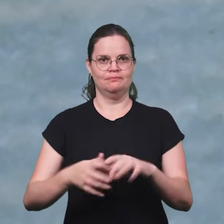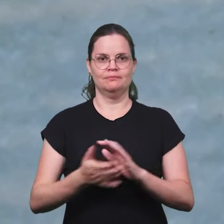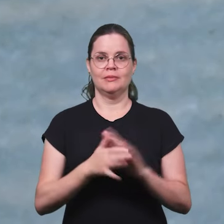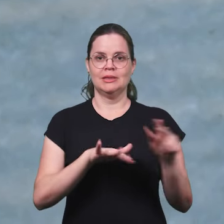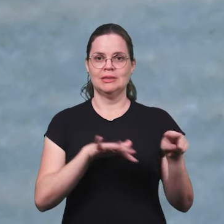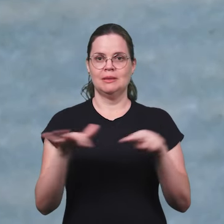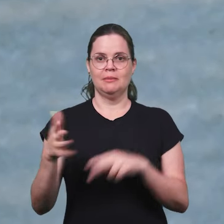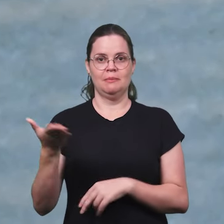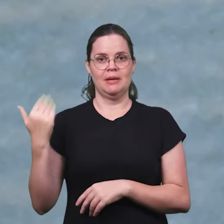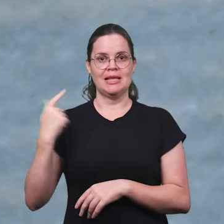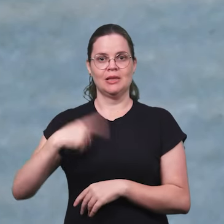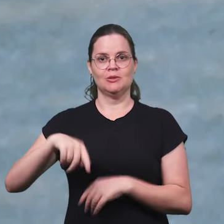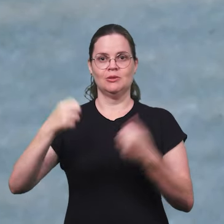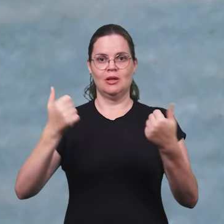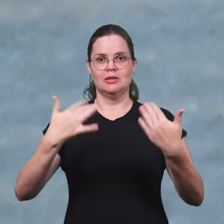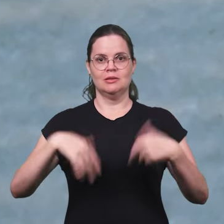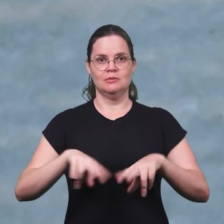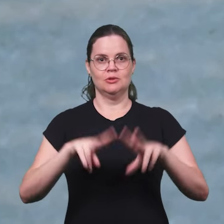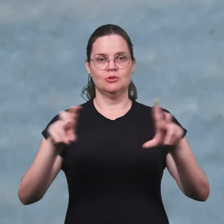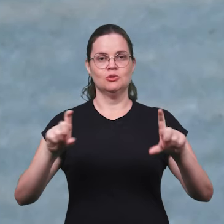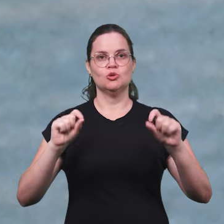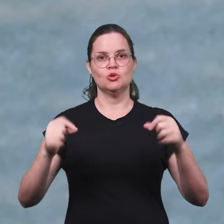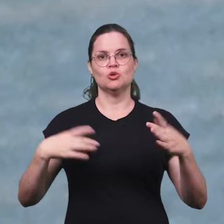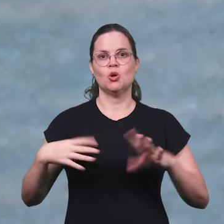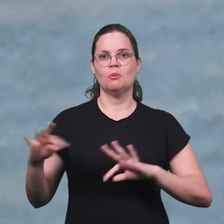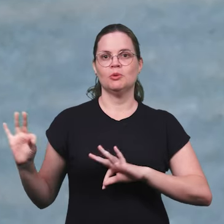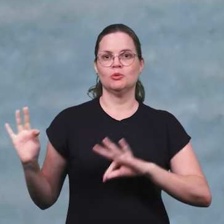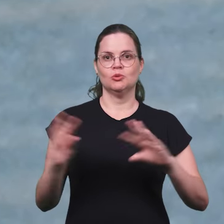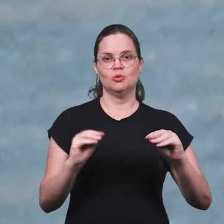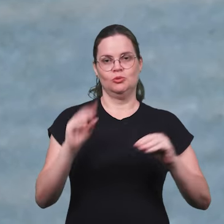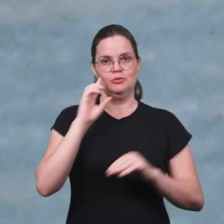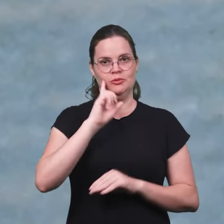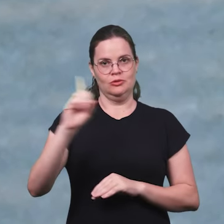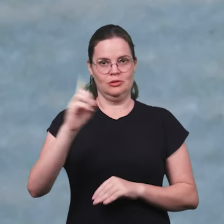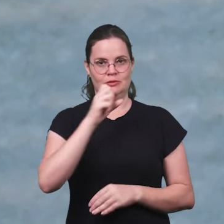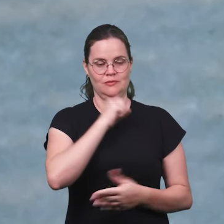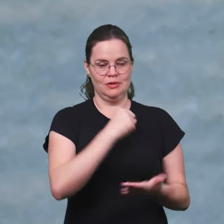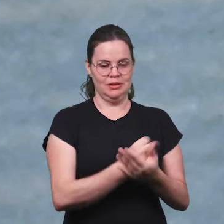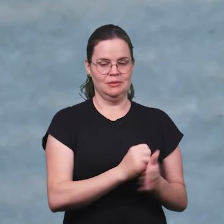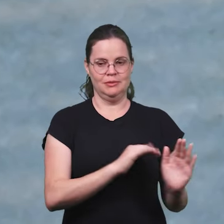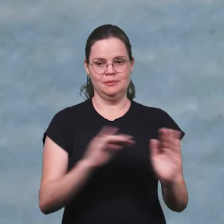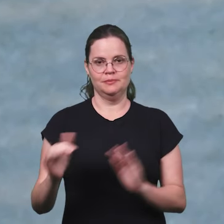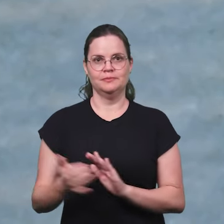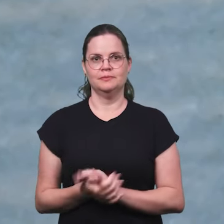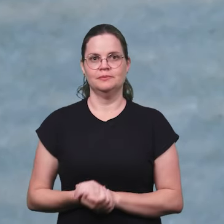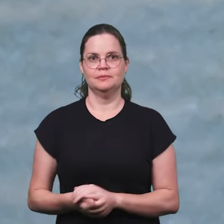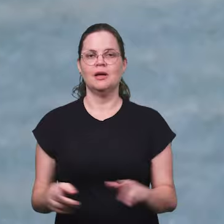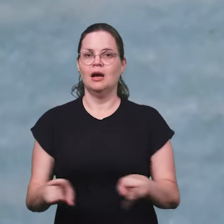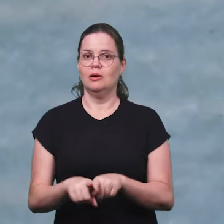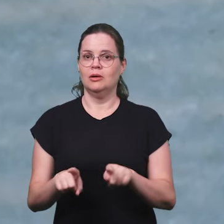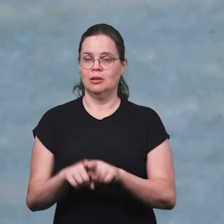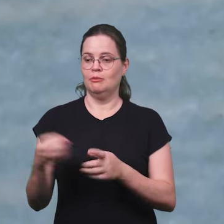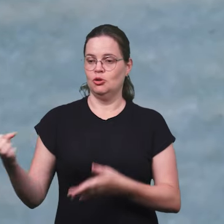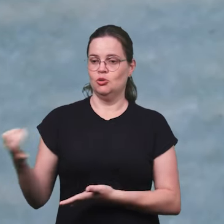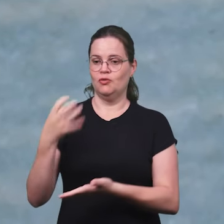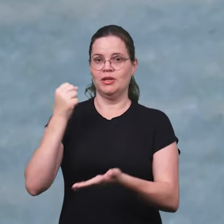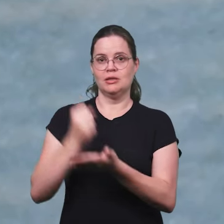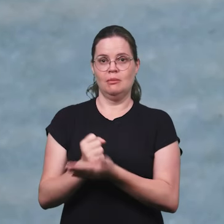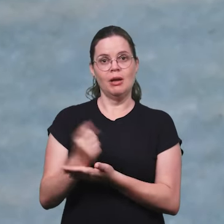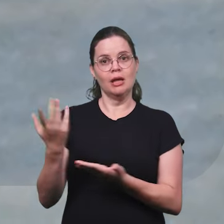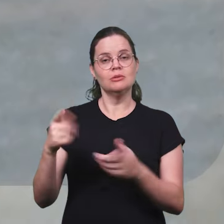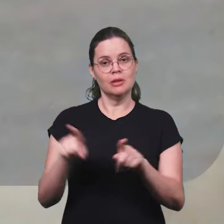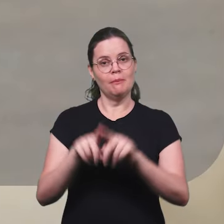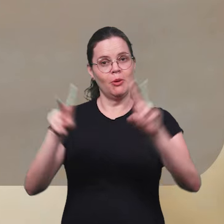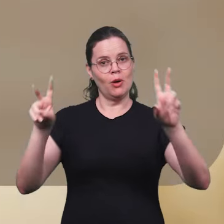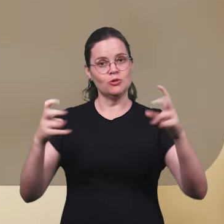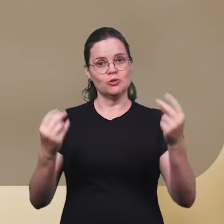o tudo de Deus no Velho Testamento. Agora vamos falar também sobre o tudo de Deus no Novo Testamento. Mateus